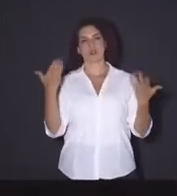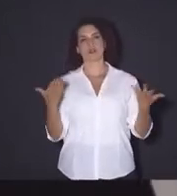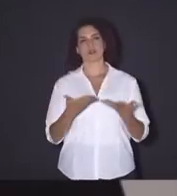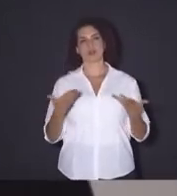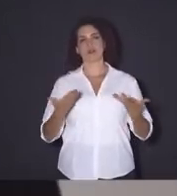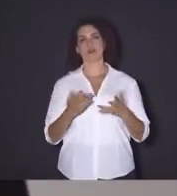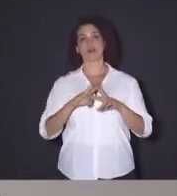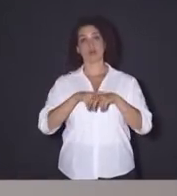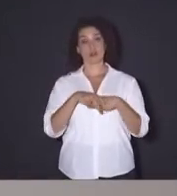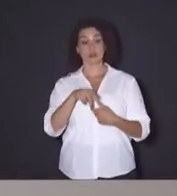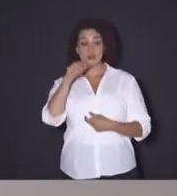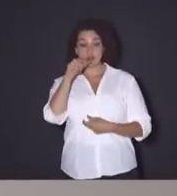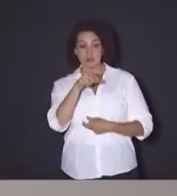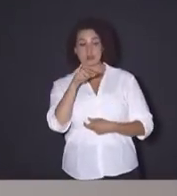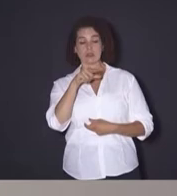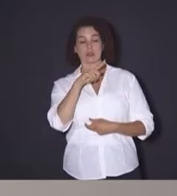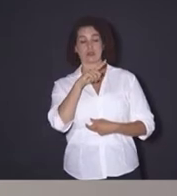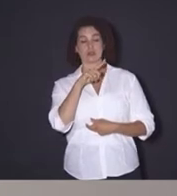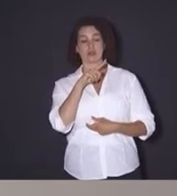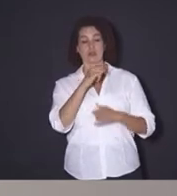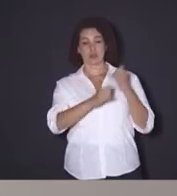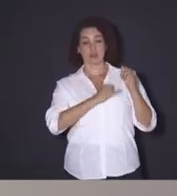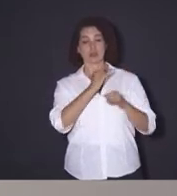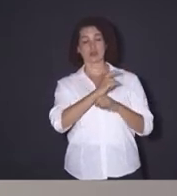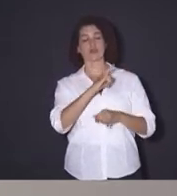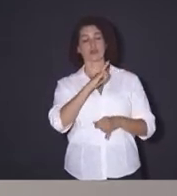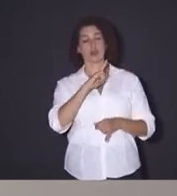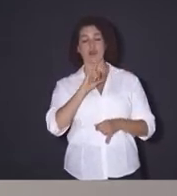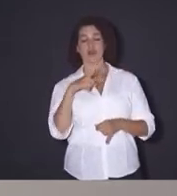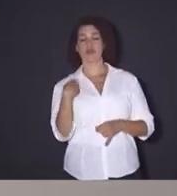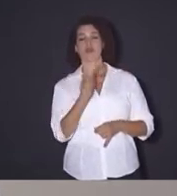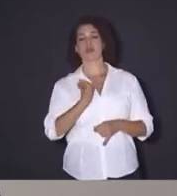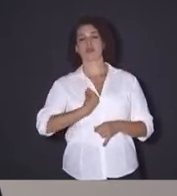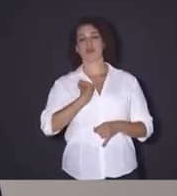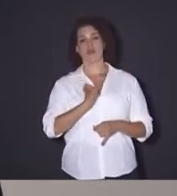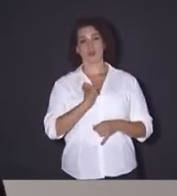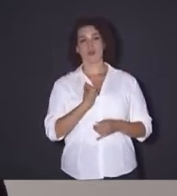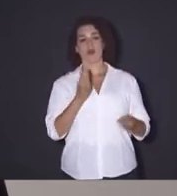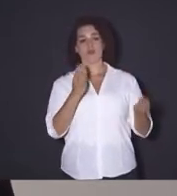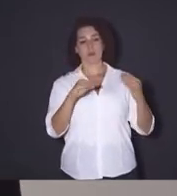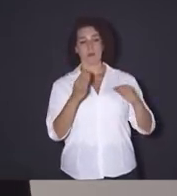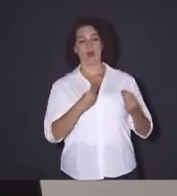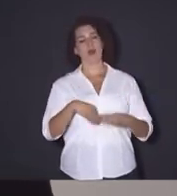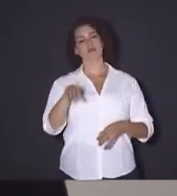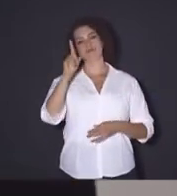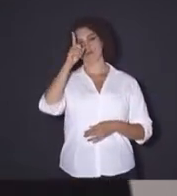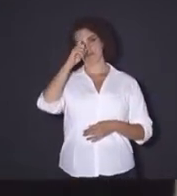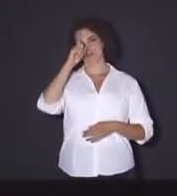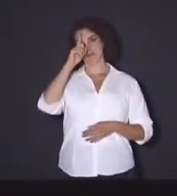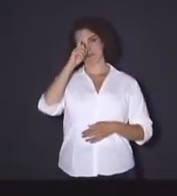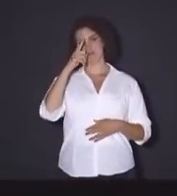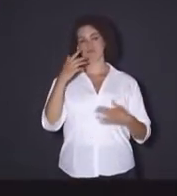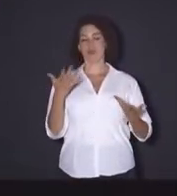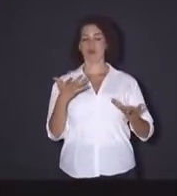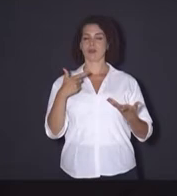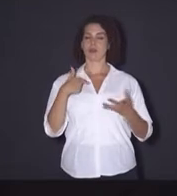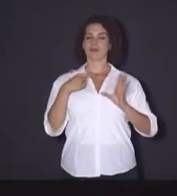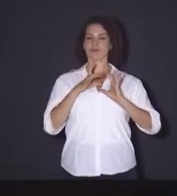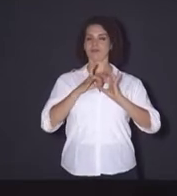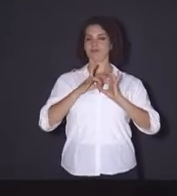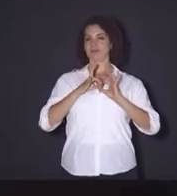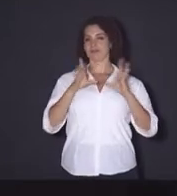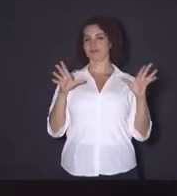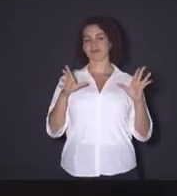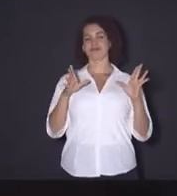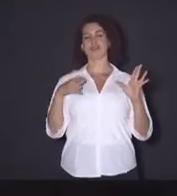ali trafegam muitos aspectos da nossa vida todos os dias. É isso, eu à disposição, portanto,